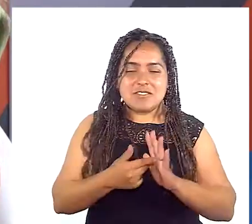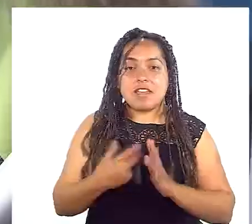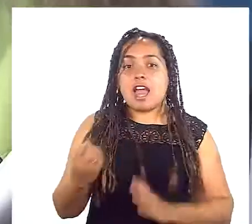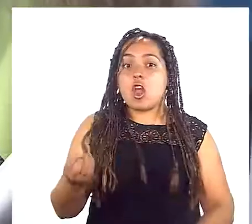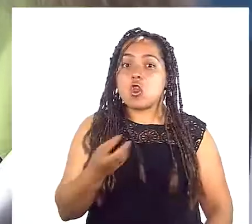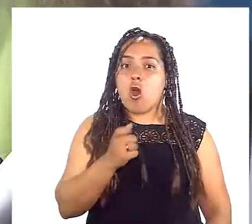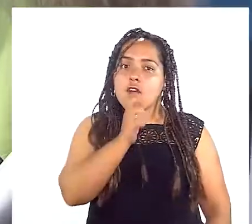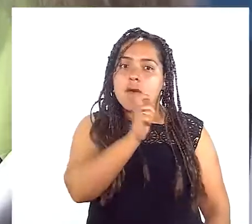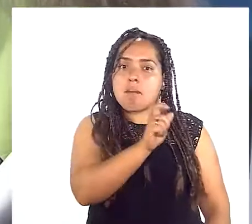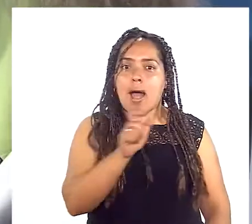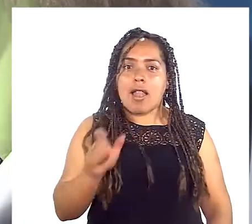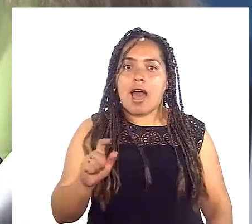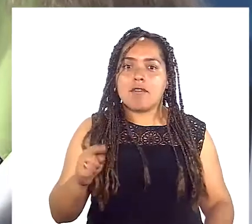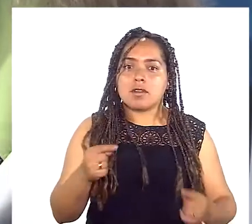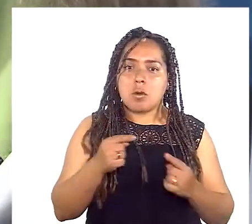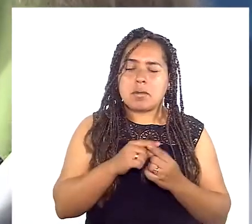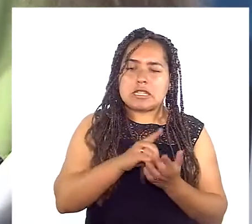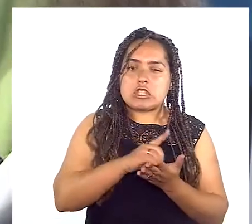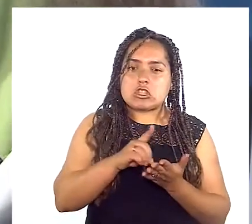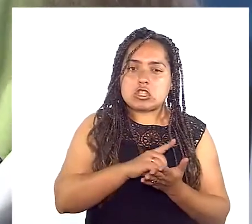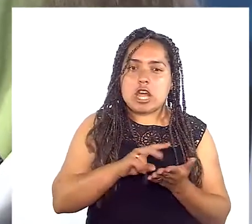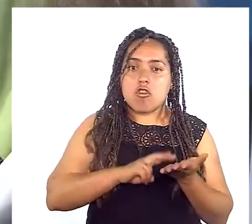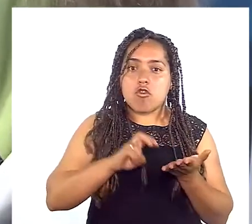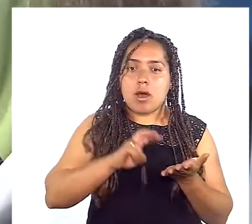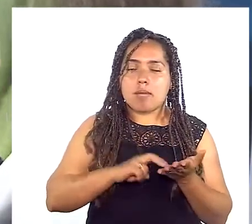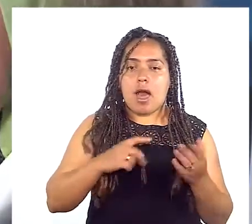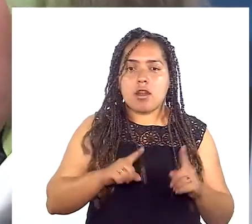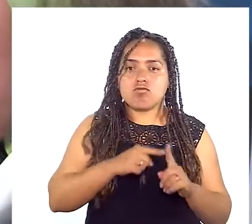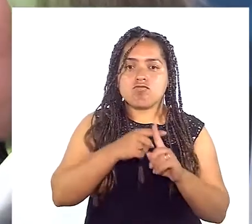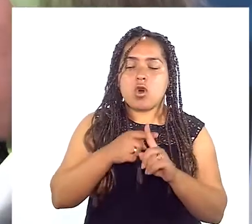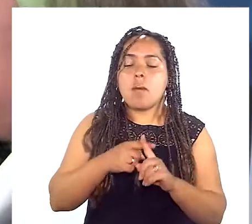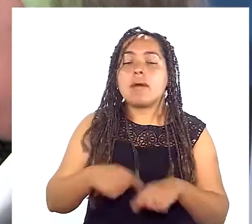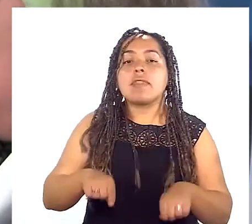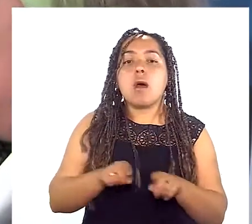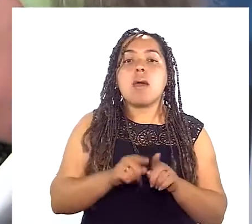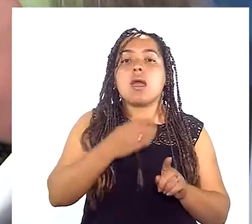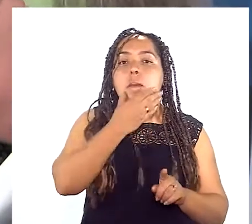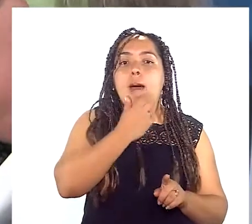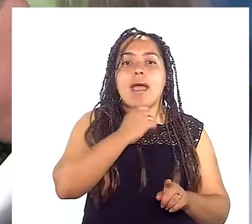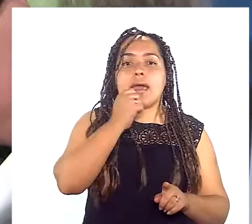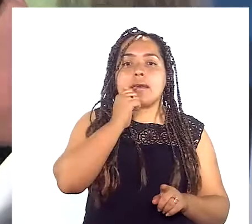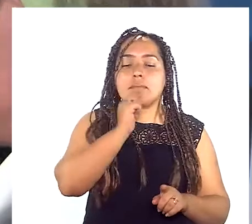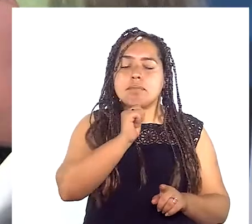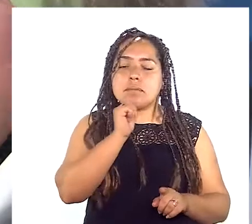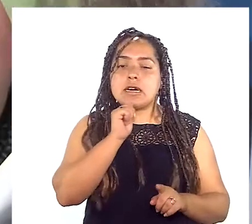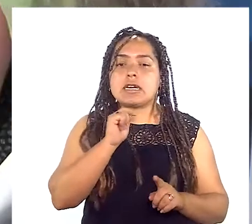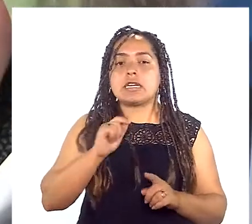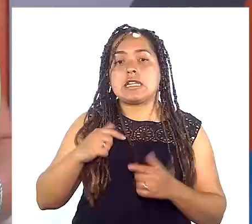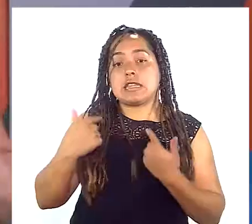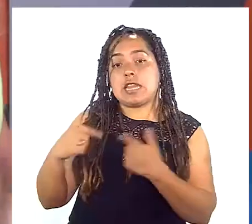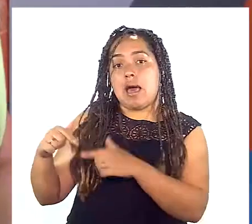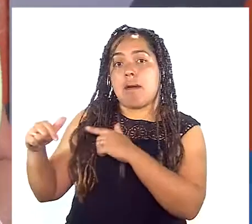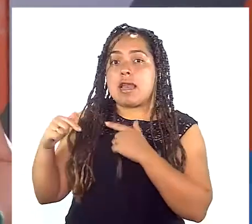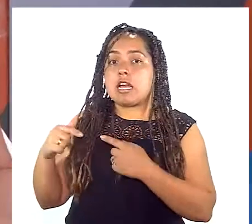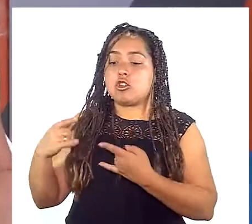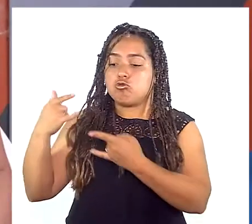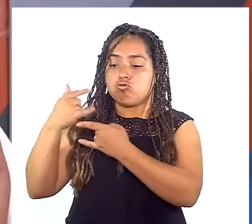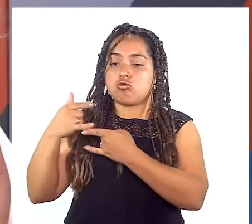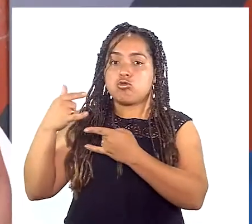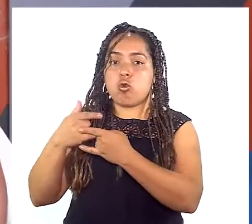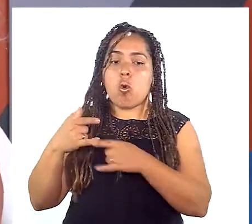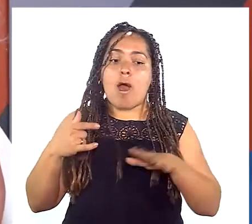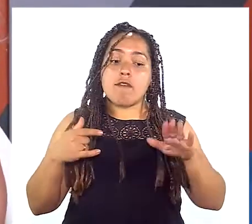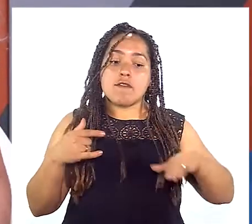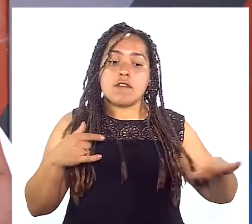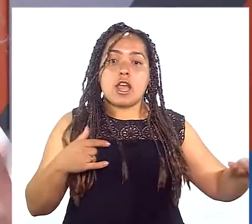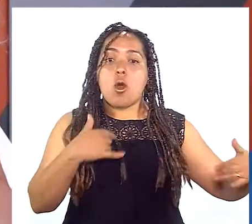também fica um pouco tempo com os filhos, porque há muita intervenção, né? O filho começa a fazer uma brincadeira, o pai está fazendo ali as transmissões